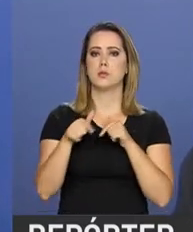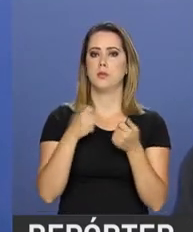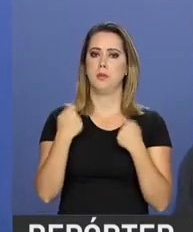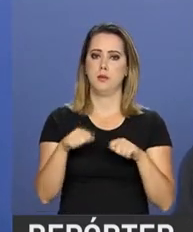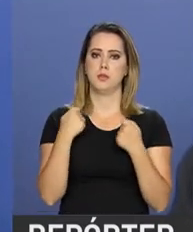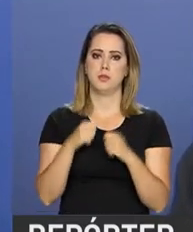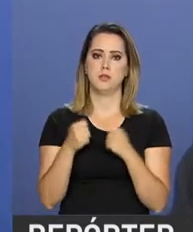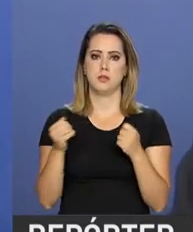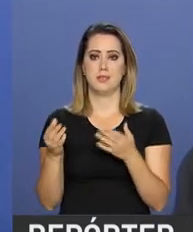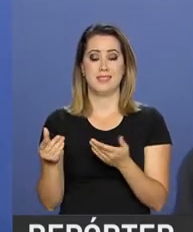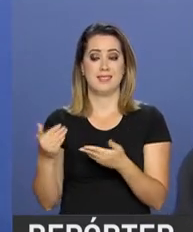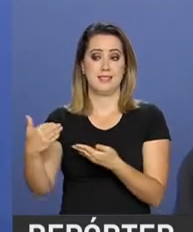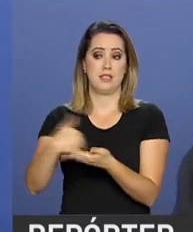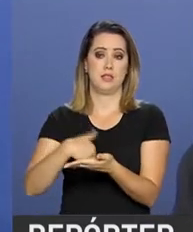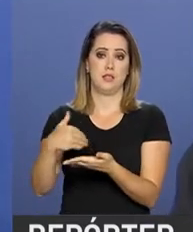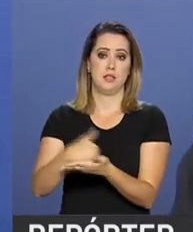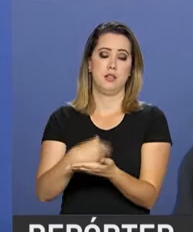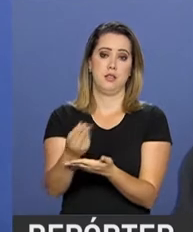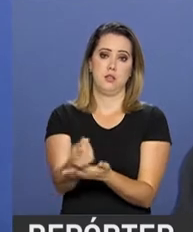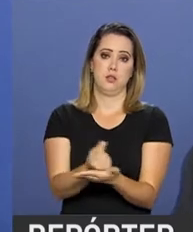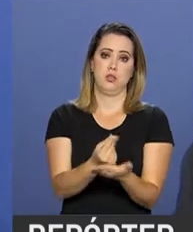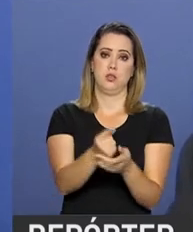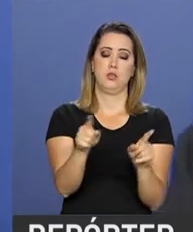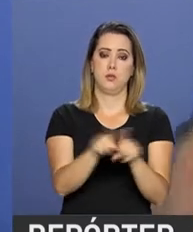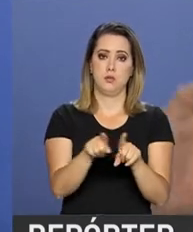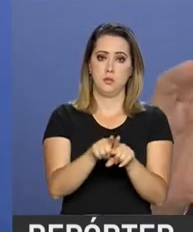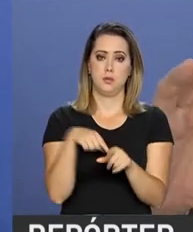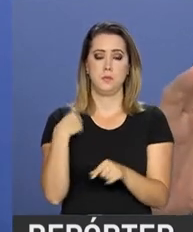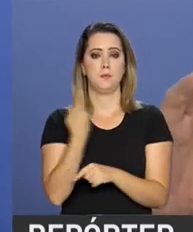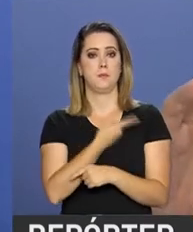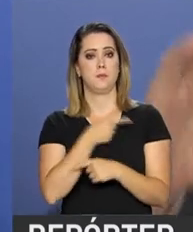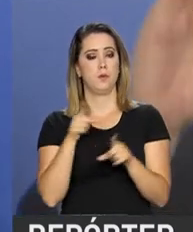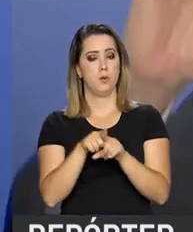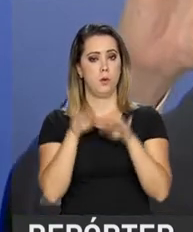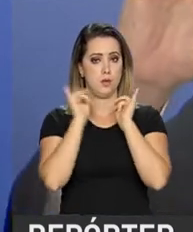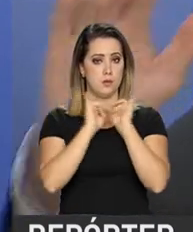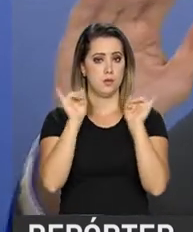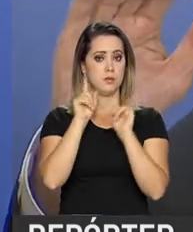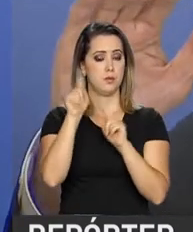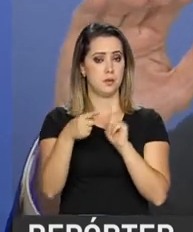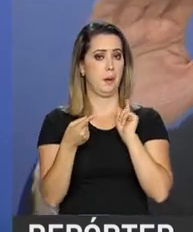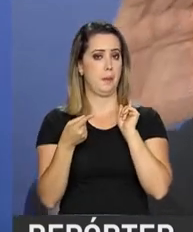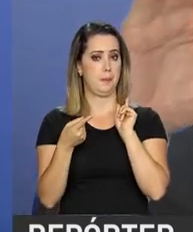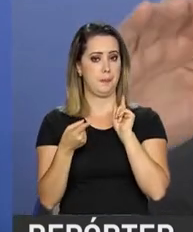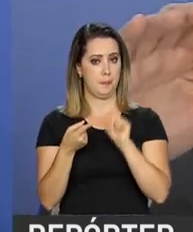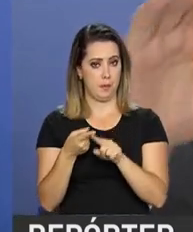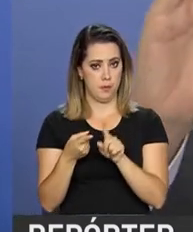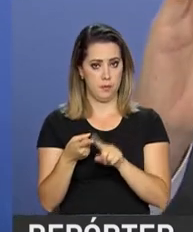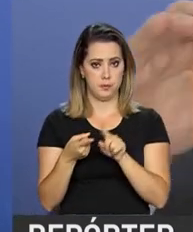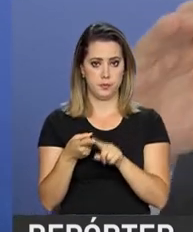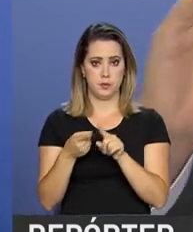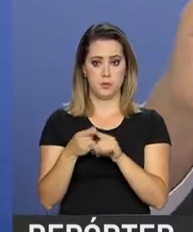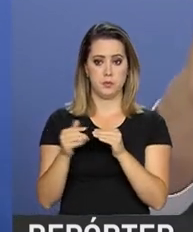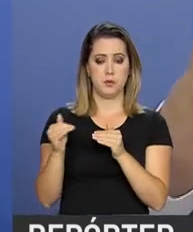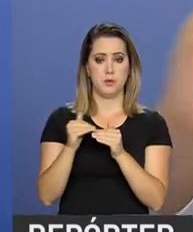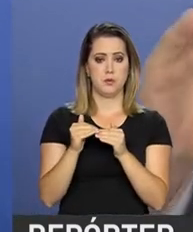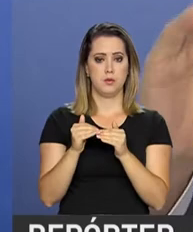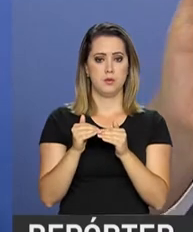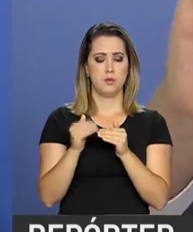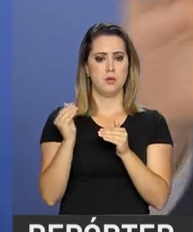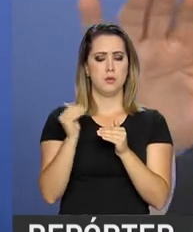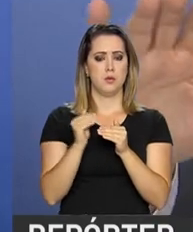área da receita também o que nós anunciamos é primeiro um orçamento nos termos legais lançamento